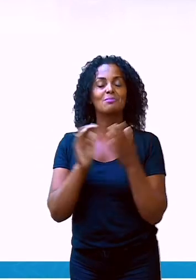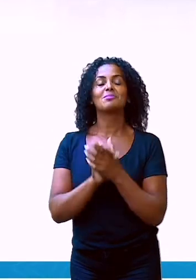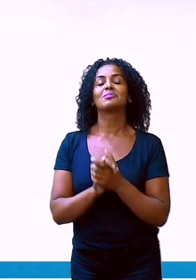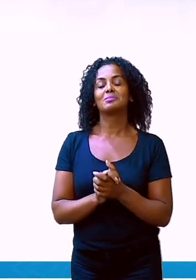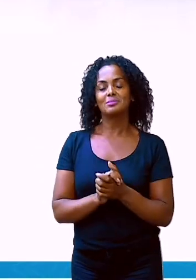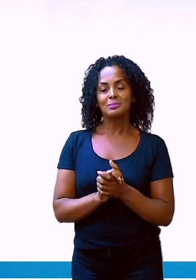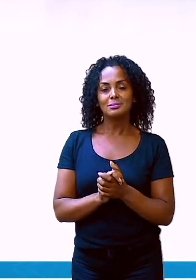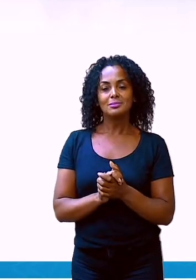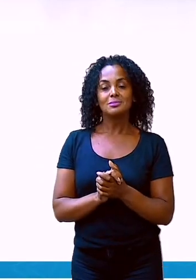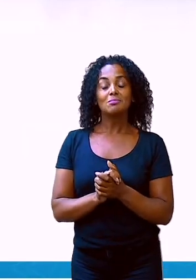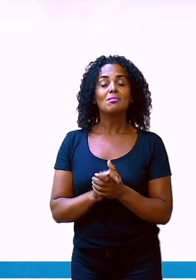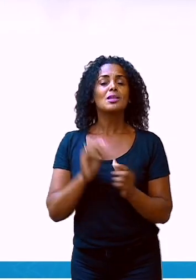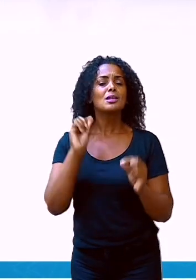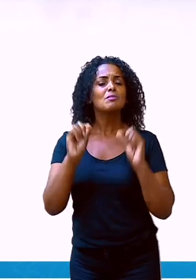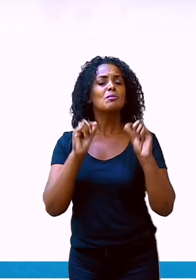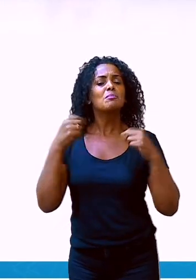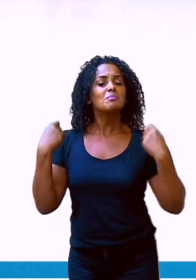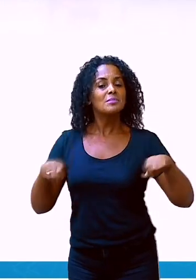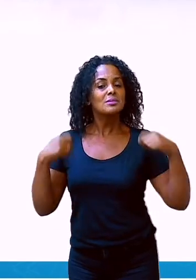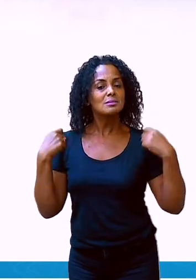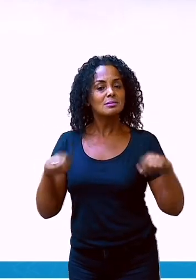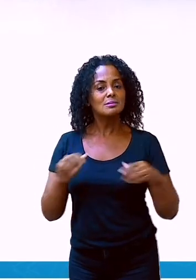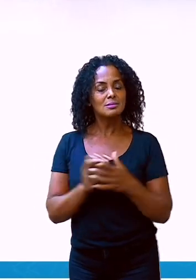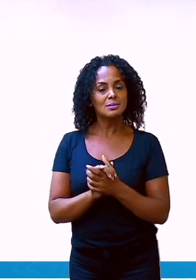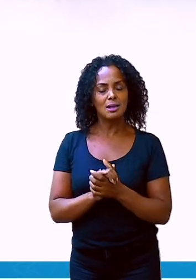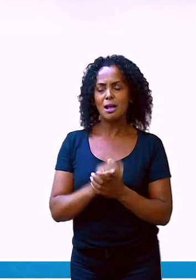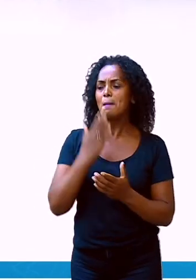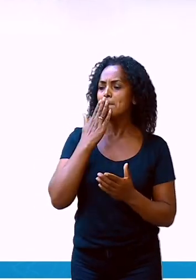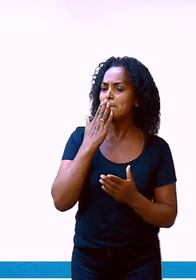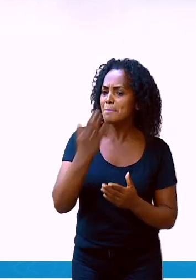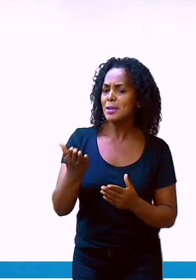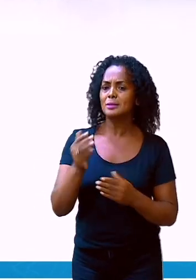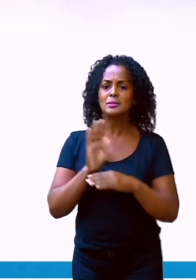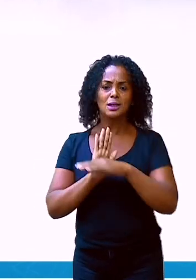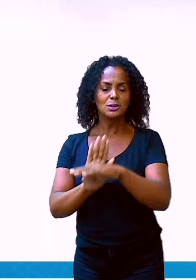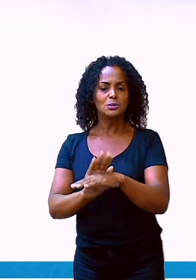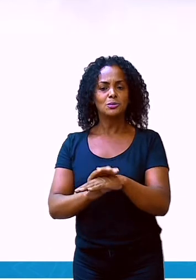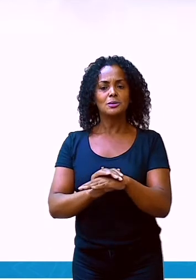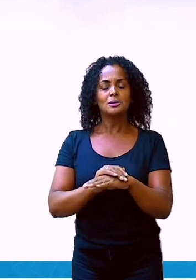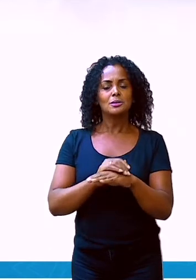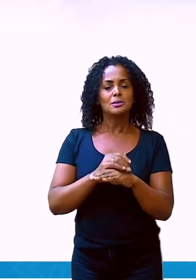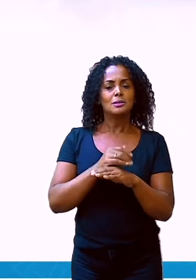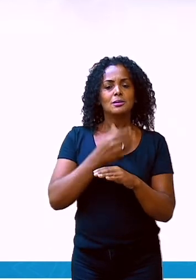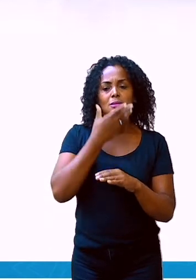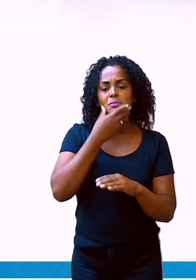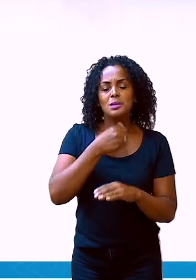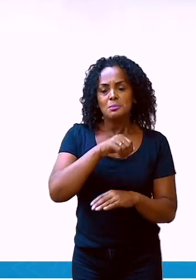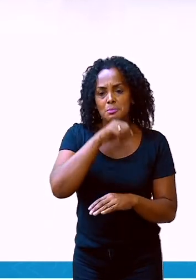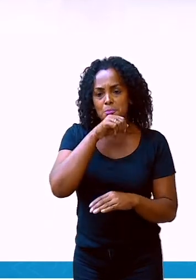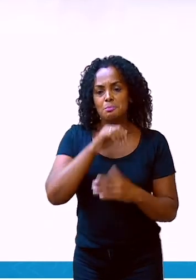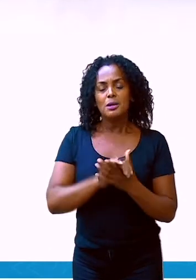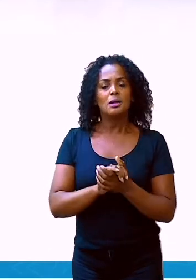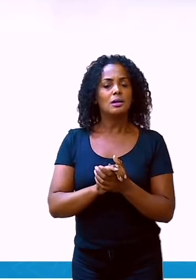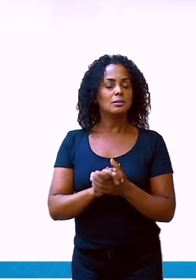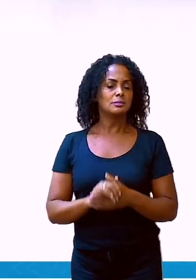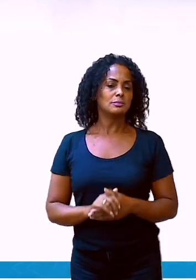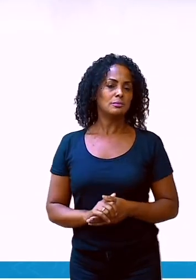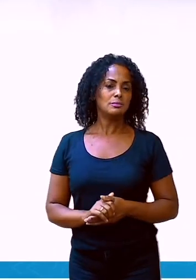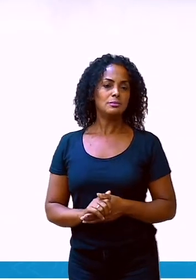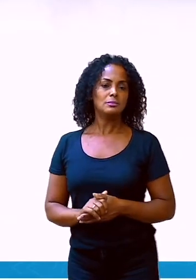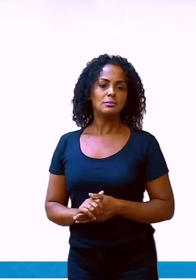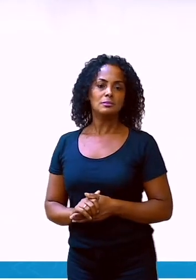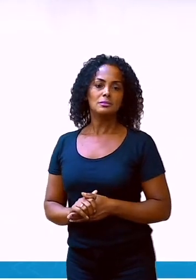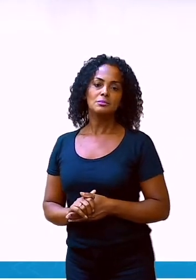o que nós iremos precisar? Pede a ajuda do papai e da mamãe, do seu responsável, para preparar o material para vocês.